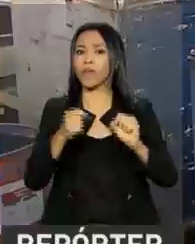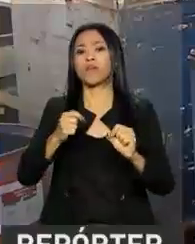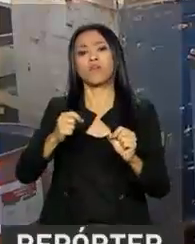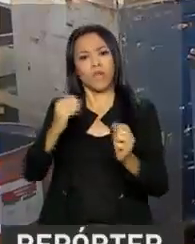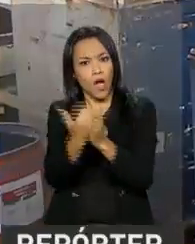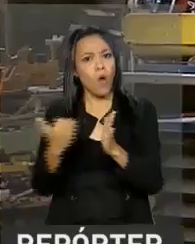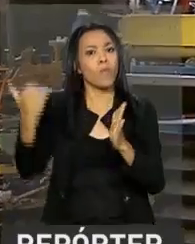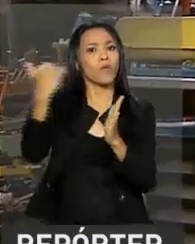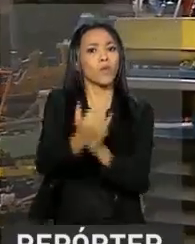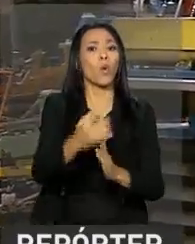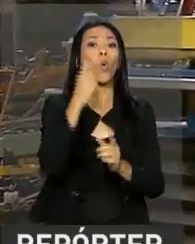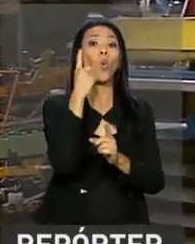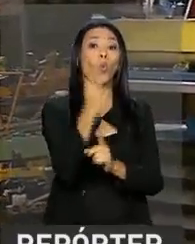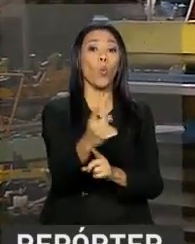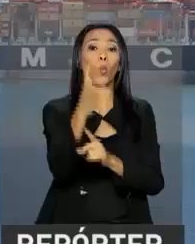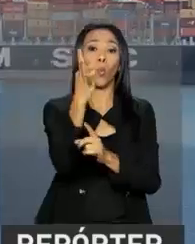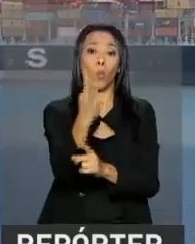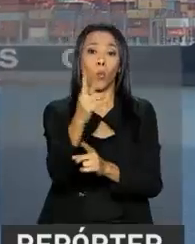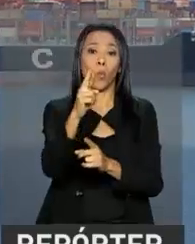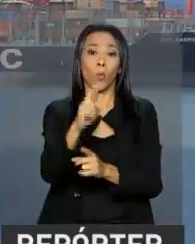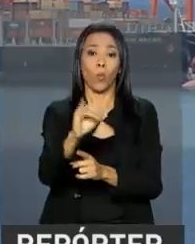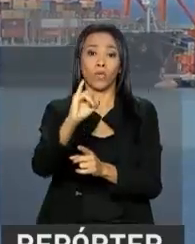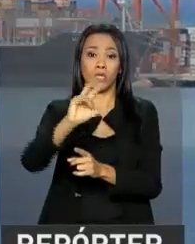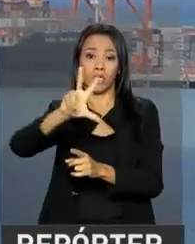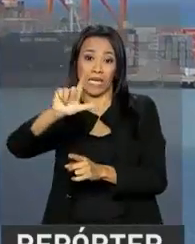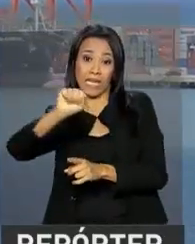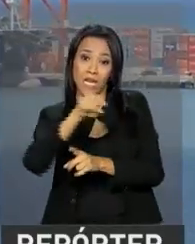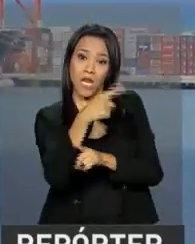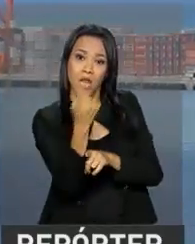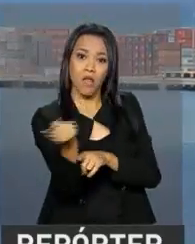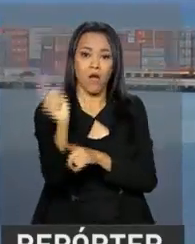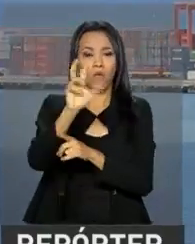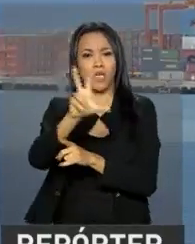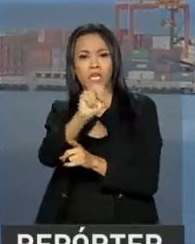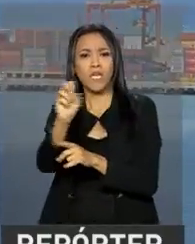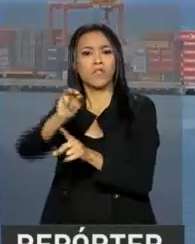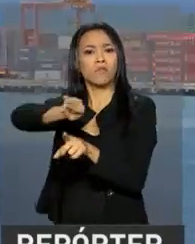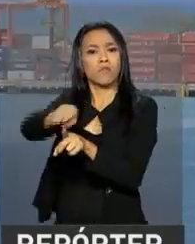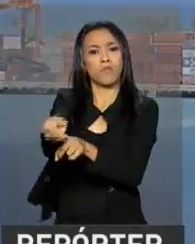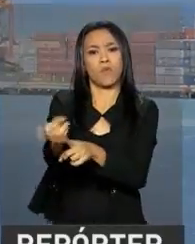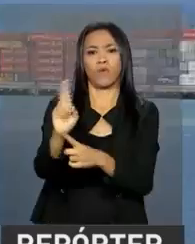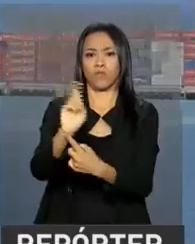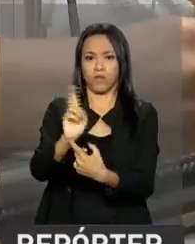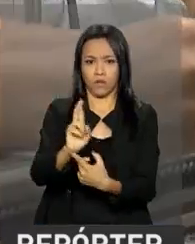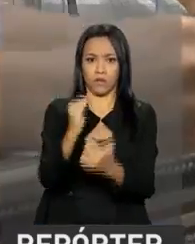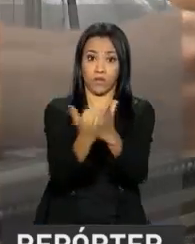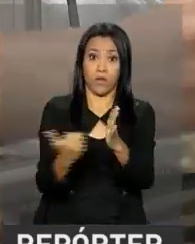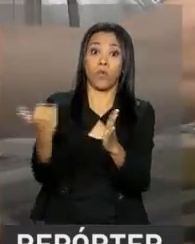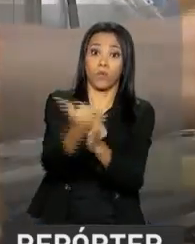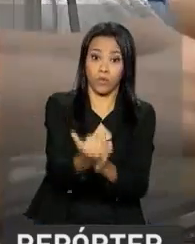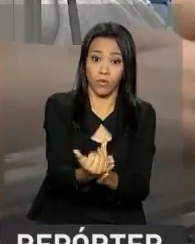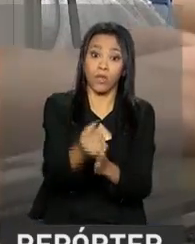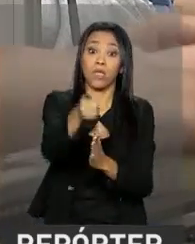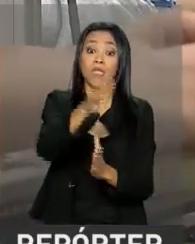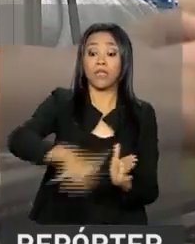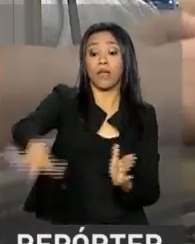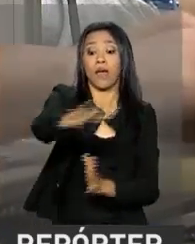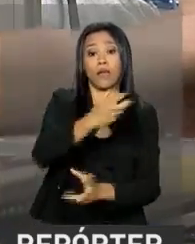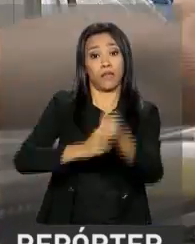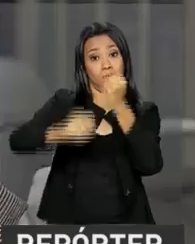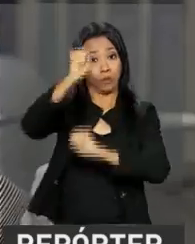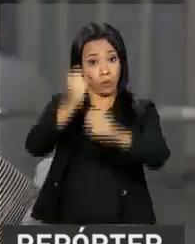a R$1,5 trilhão de reais. As exportações cresceram 4,8%. A indústria teve